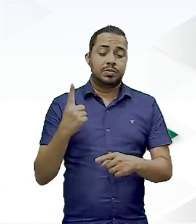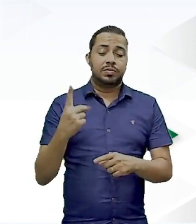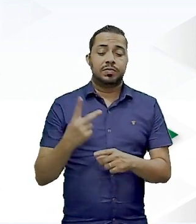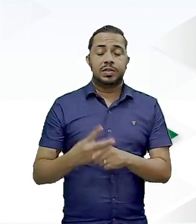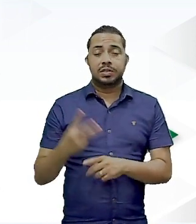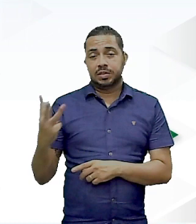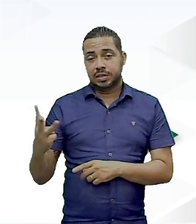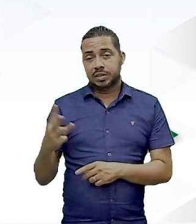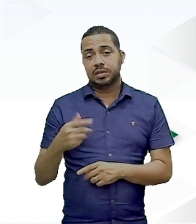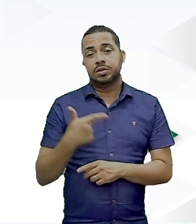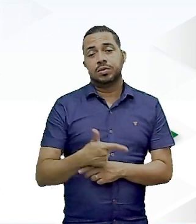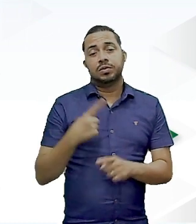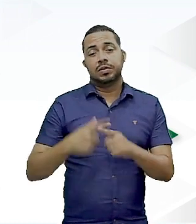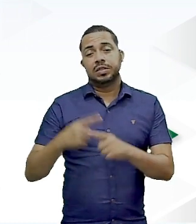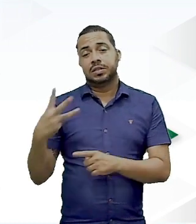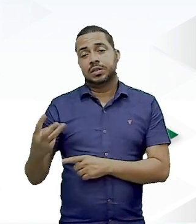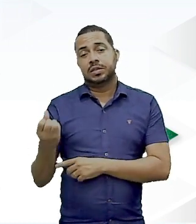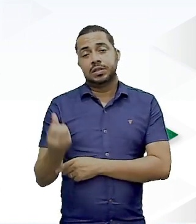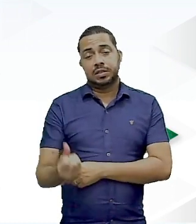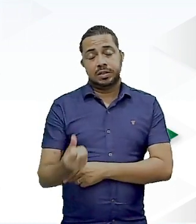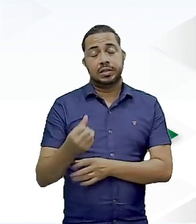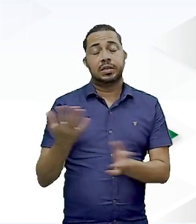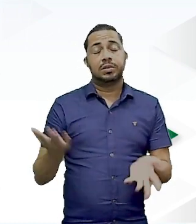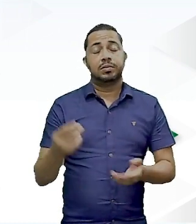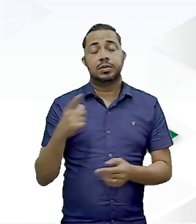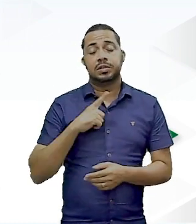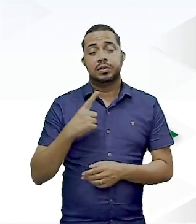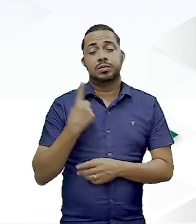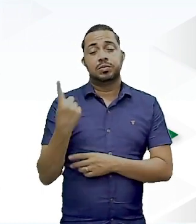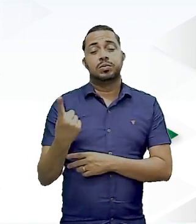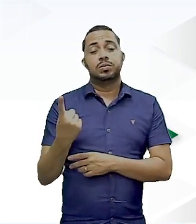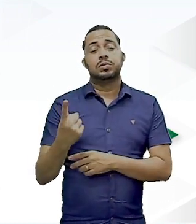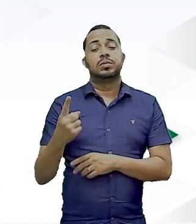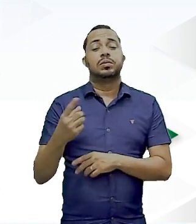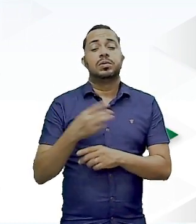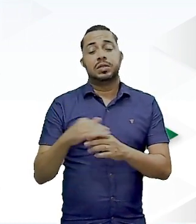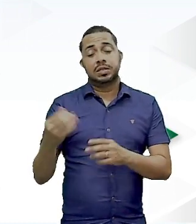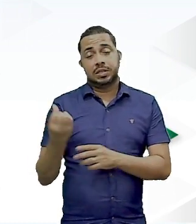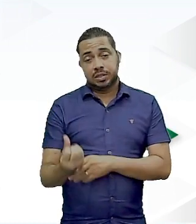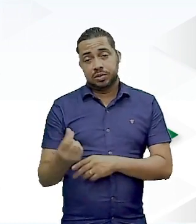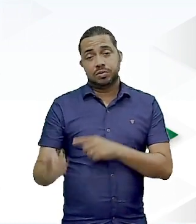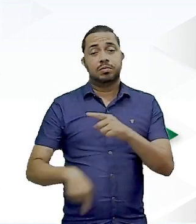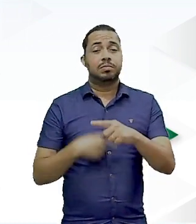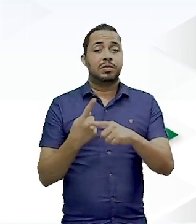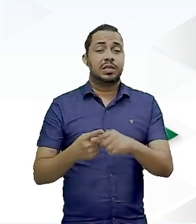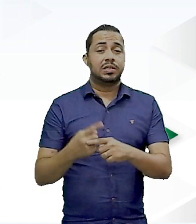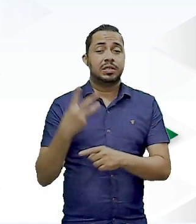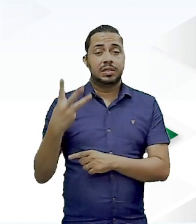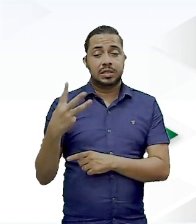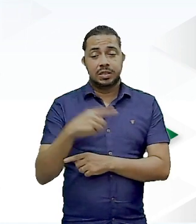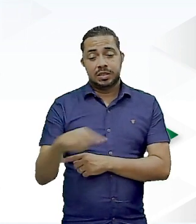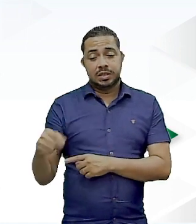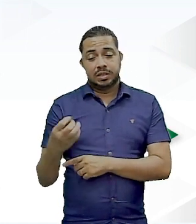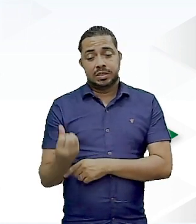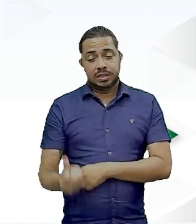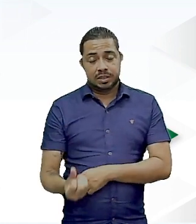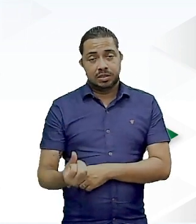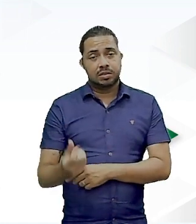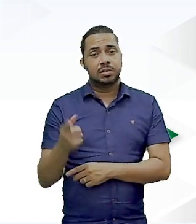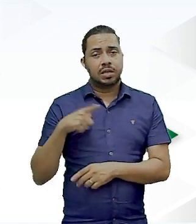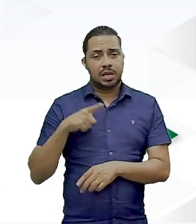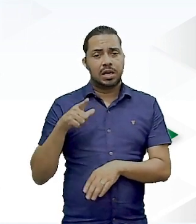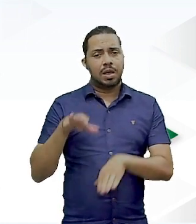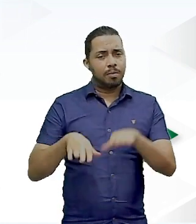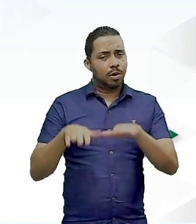3, 2 vezes 3 dá 6. Agora eu tenho 1/6 mais 3/6, que são